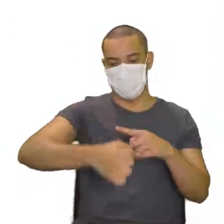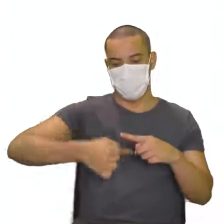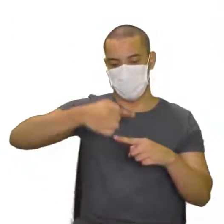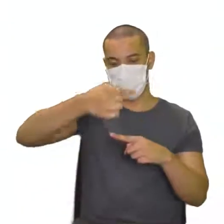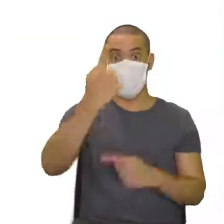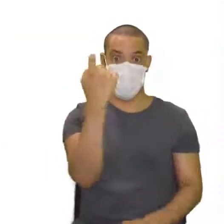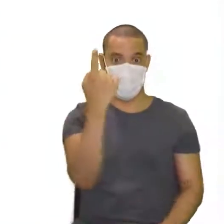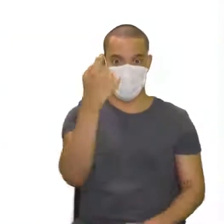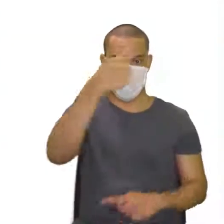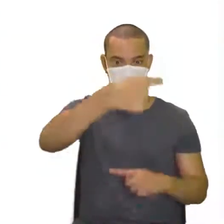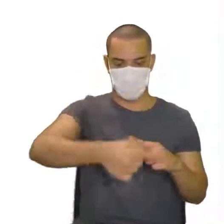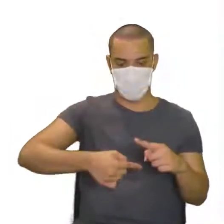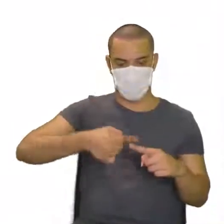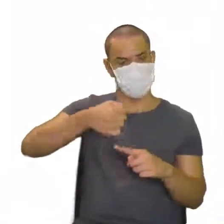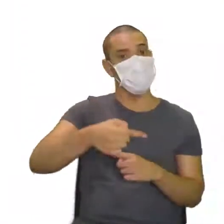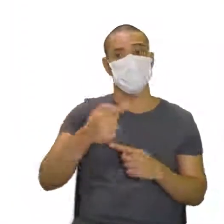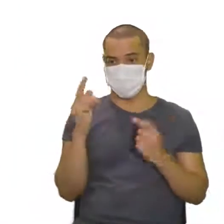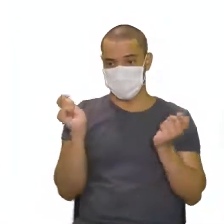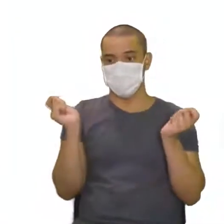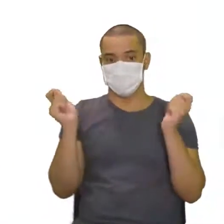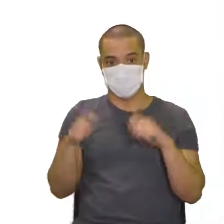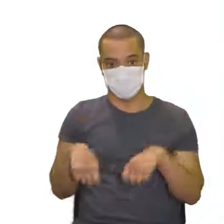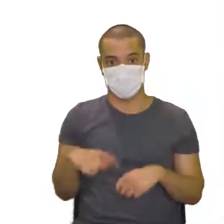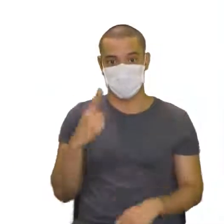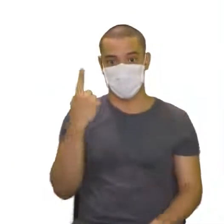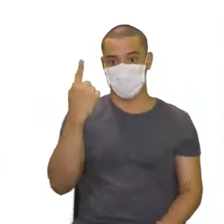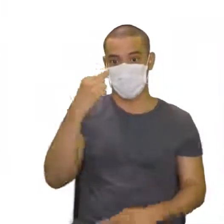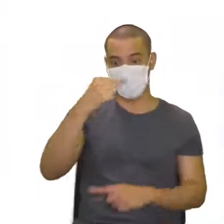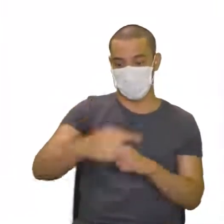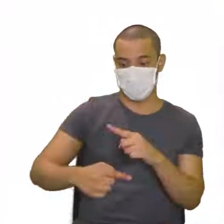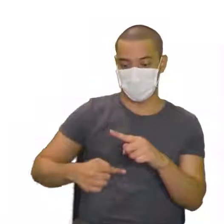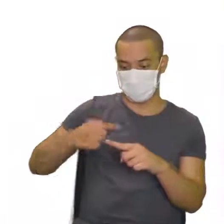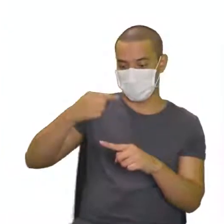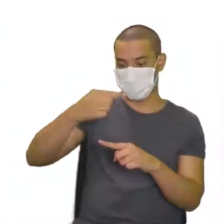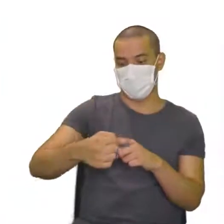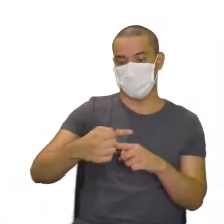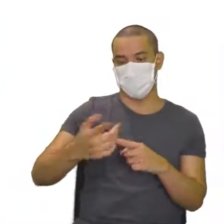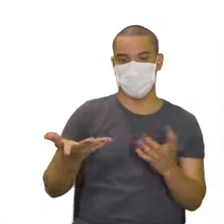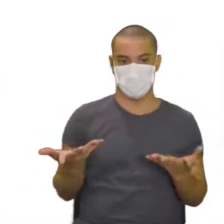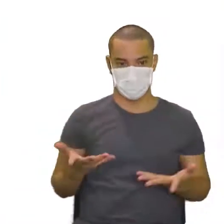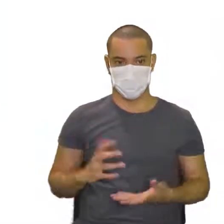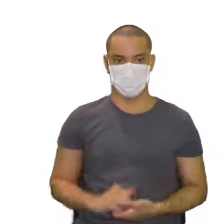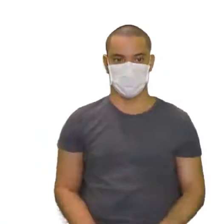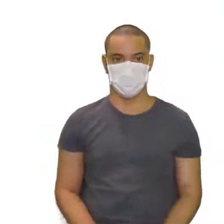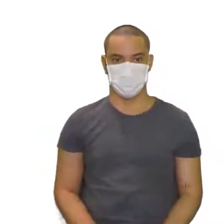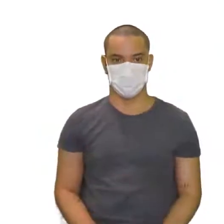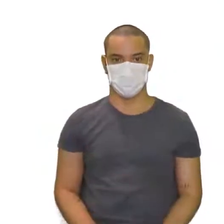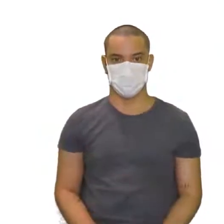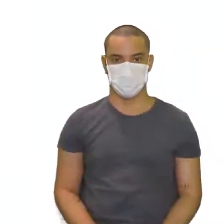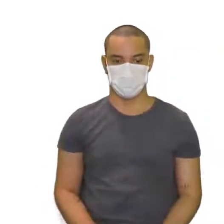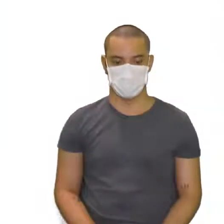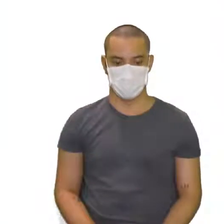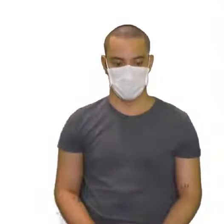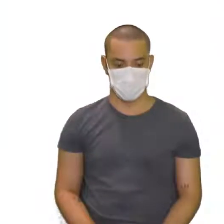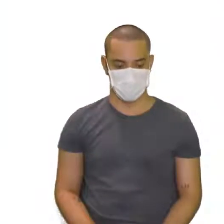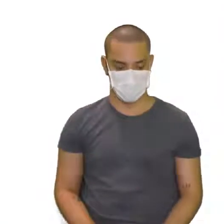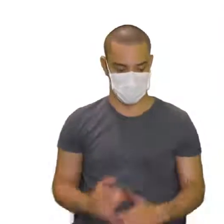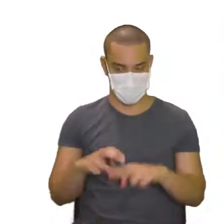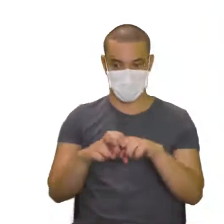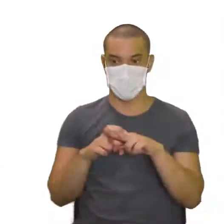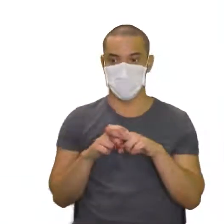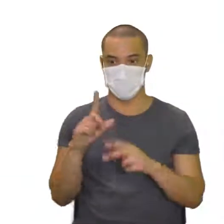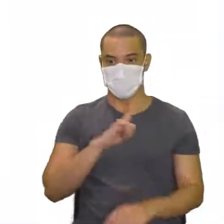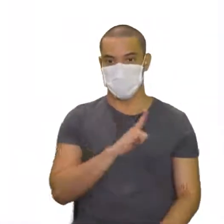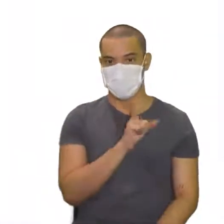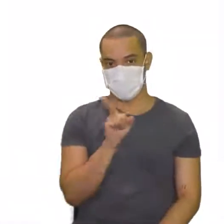espira, ela pode ser um anel, ou seja, é um fio condutor que está no formato ali, ó, circular. Então, tá aqui, nós